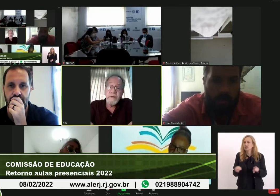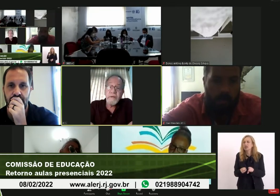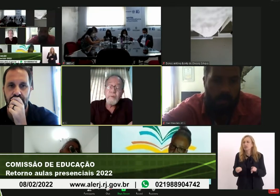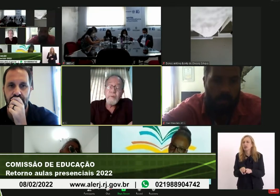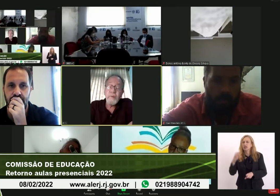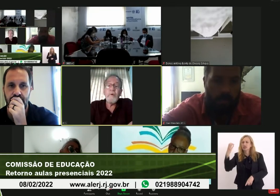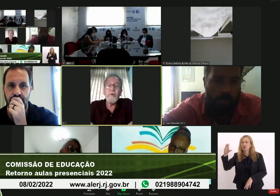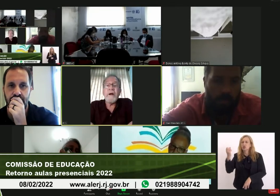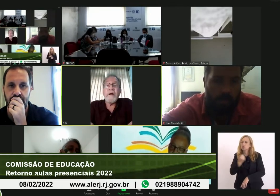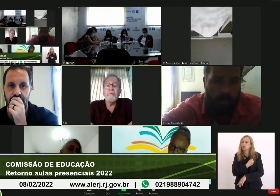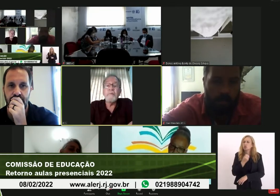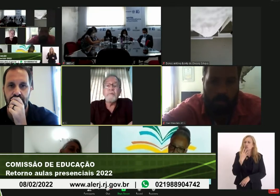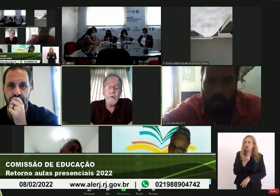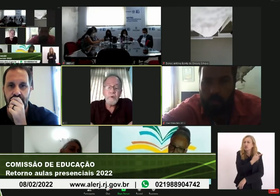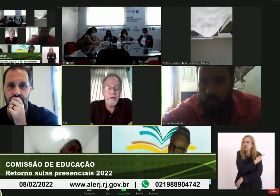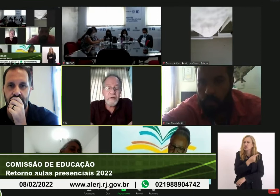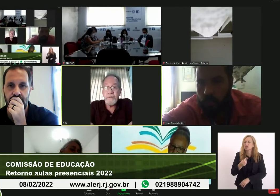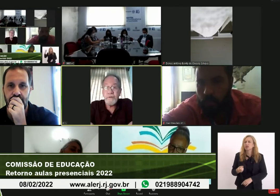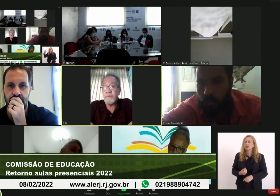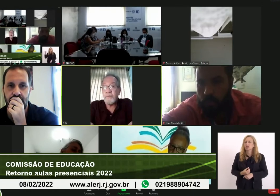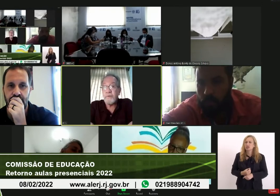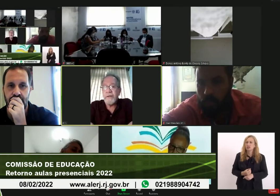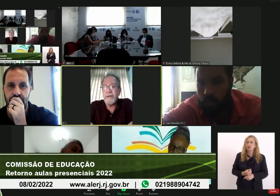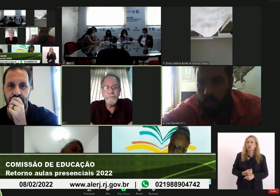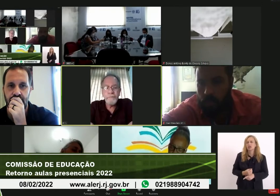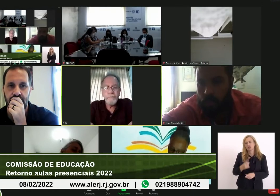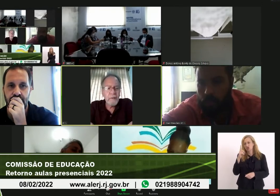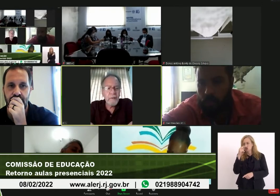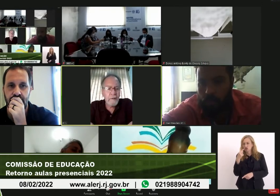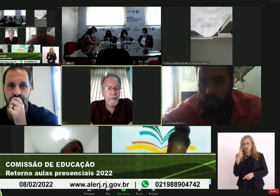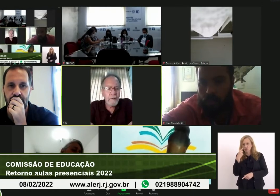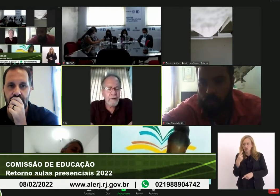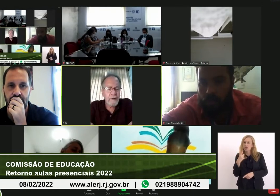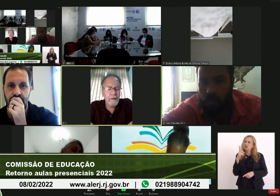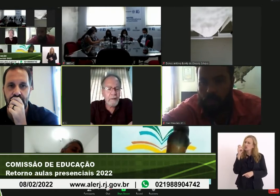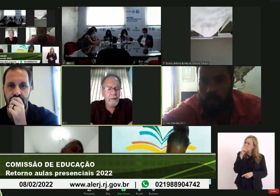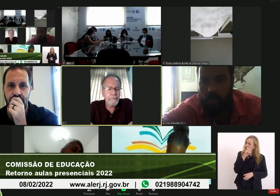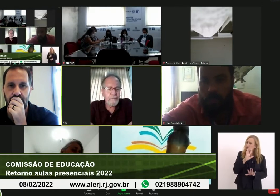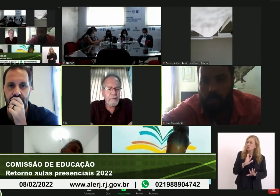que uma boa parte das dificuldades